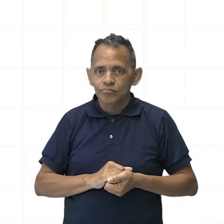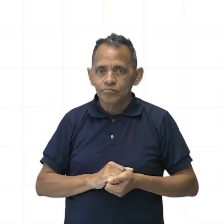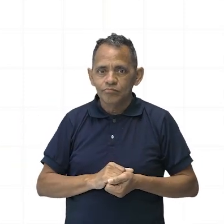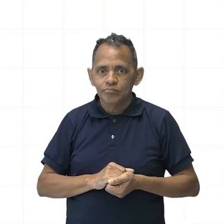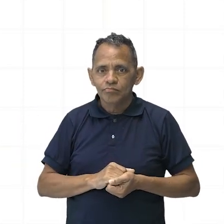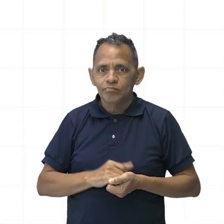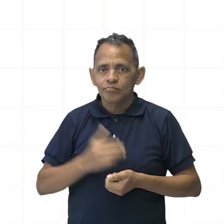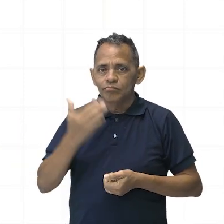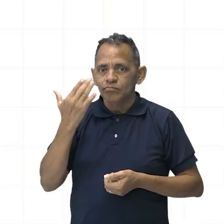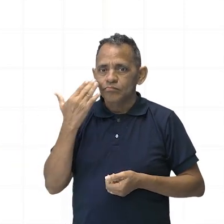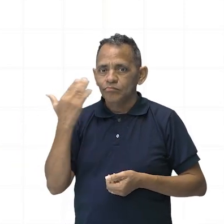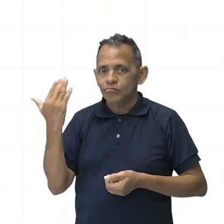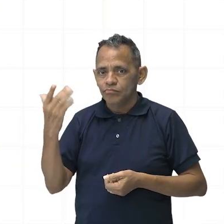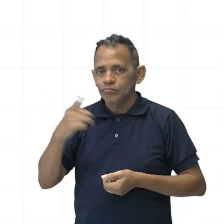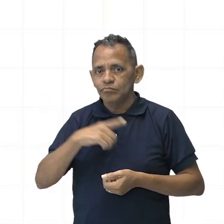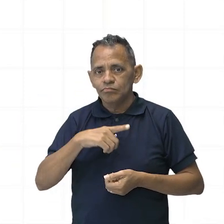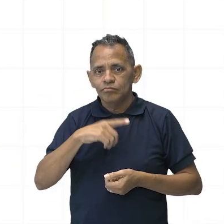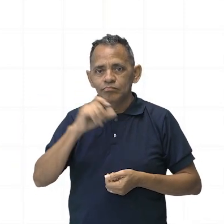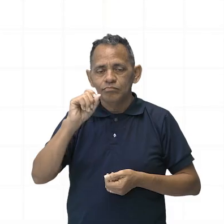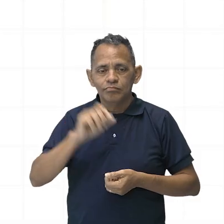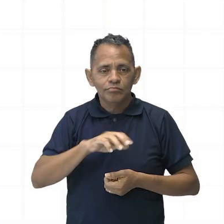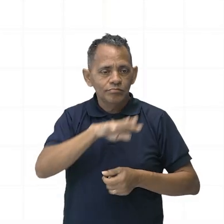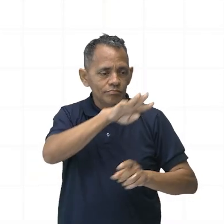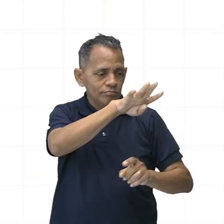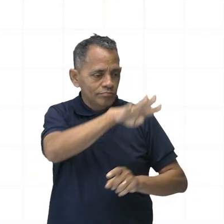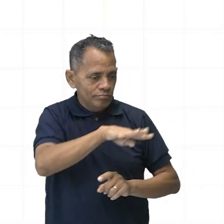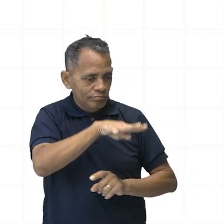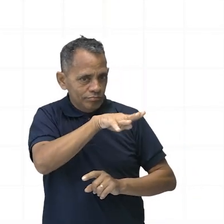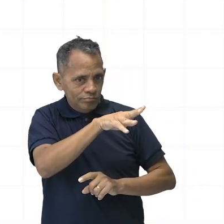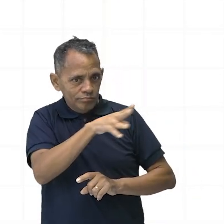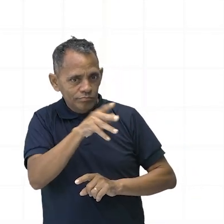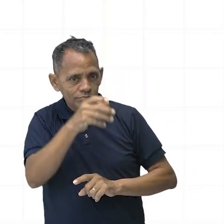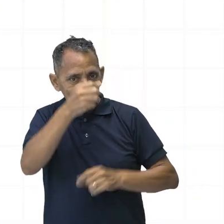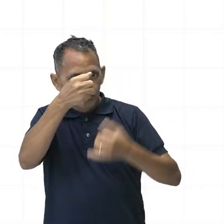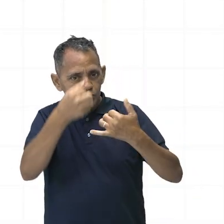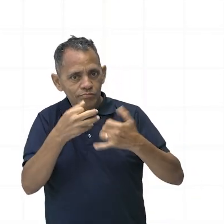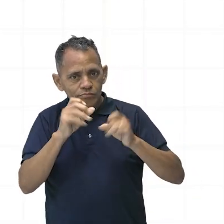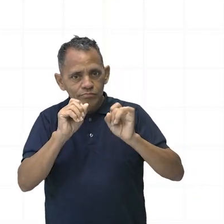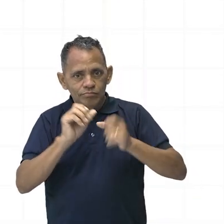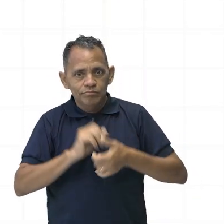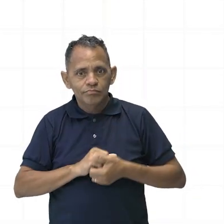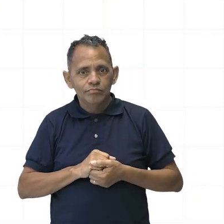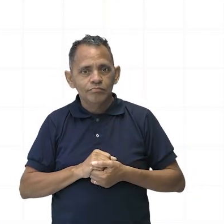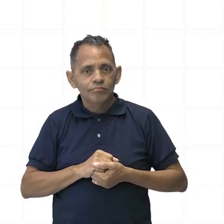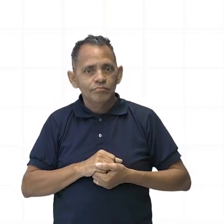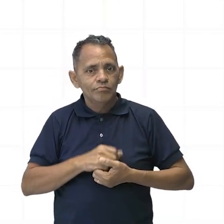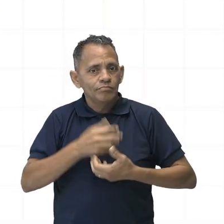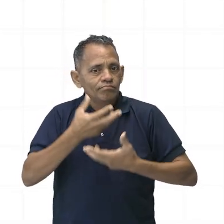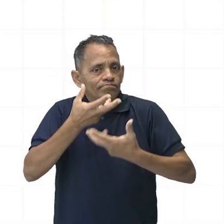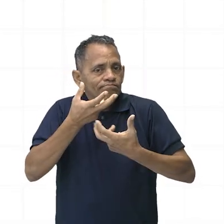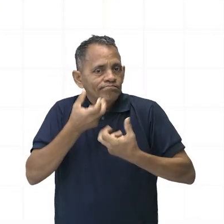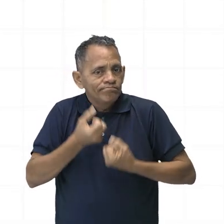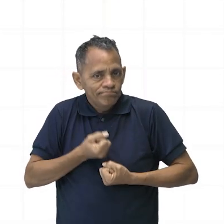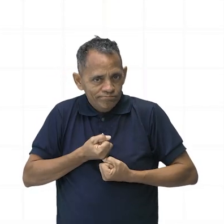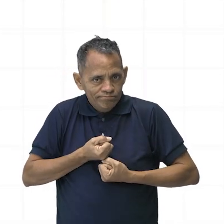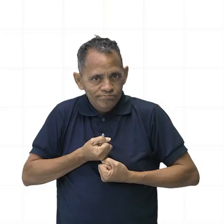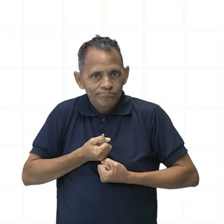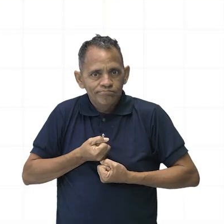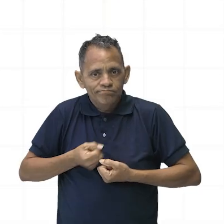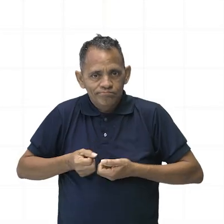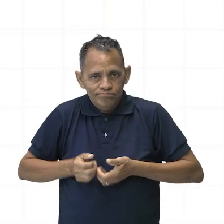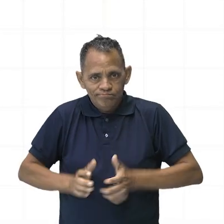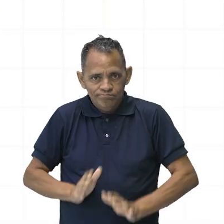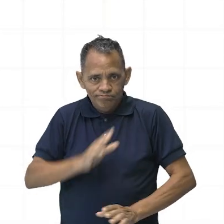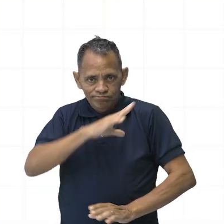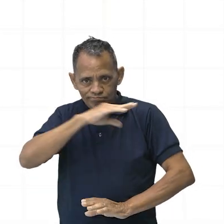de interesse. Então, nós temos aqui a tabela, que diz o peso das